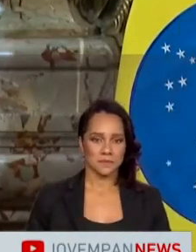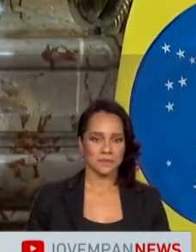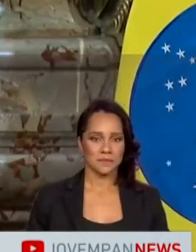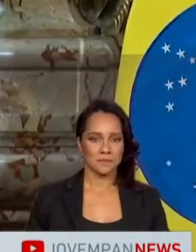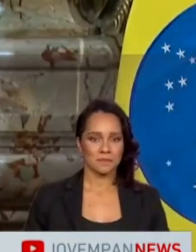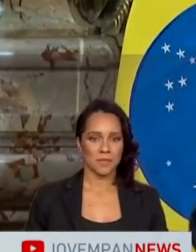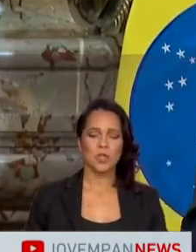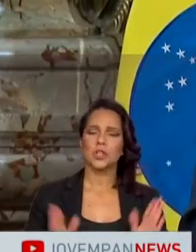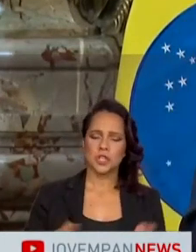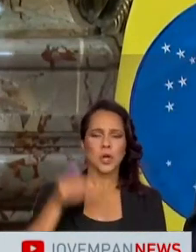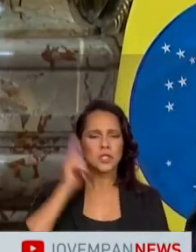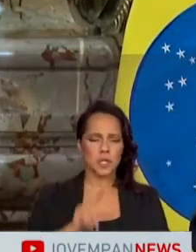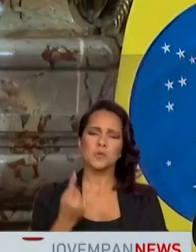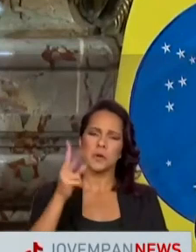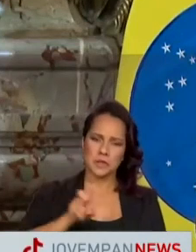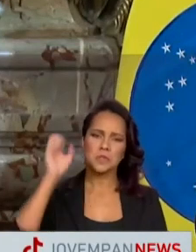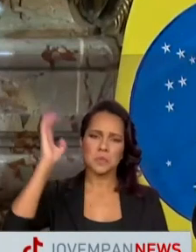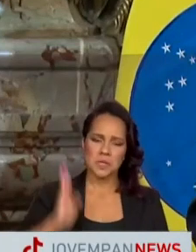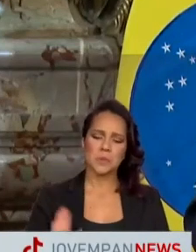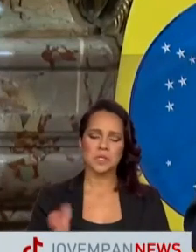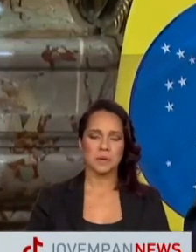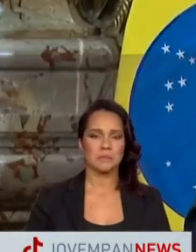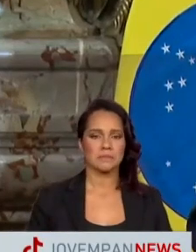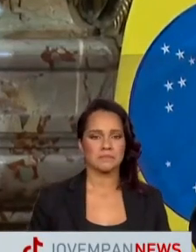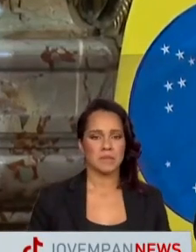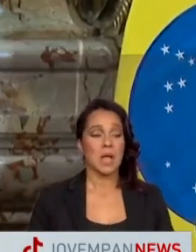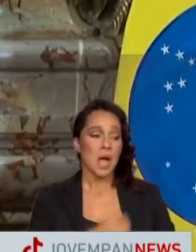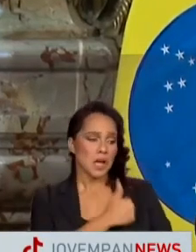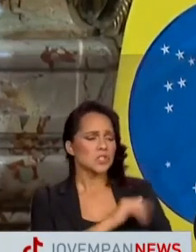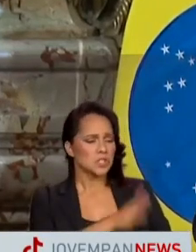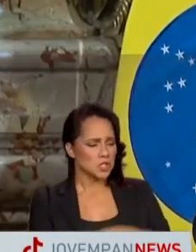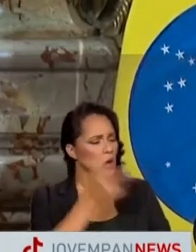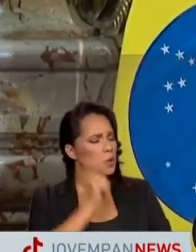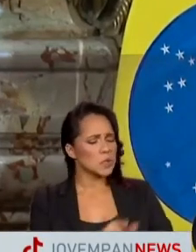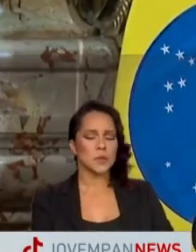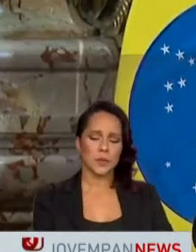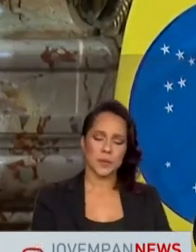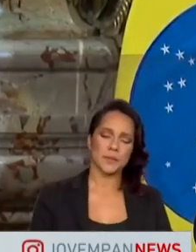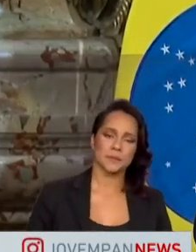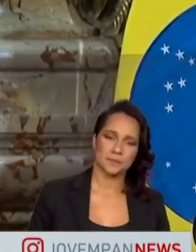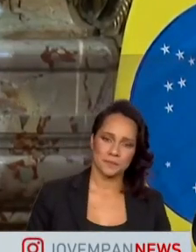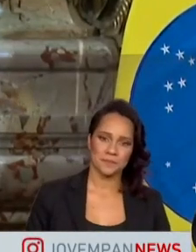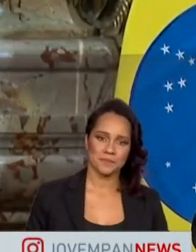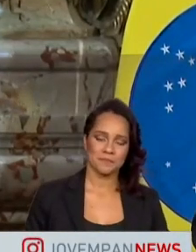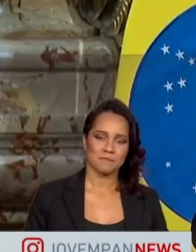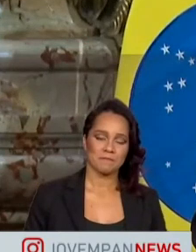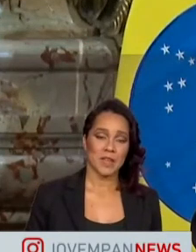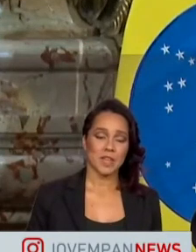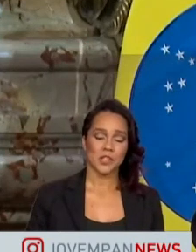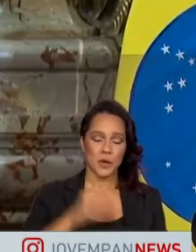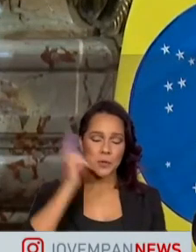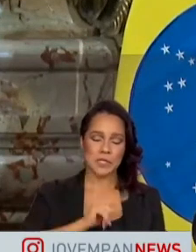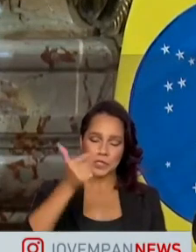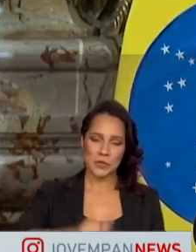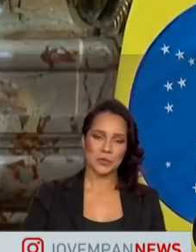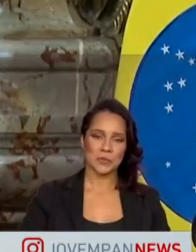possível. Nós já conseguimos uma vez no Brasil. Já lo logramos uma vez em Brasil. A Argentina já conseguiu. A Argentina também já lo logrou. E a gente vai conseguir